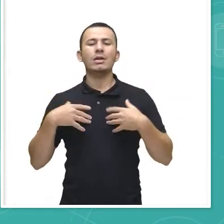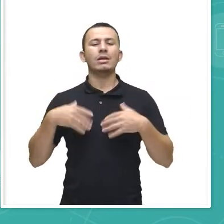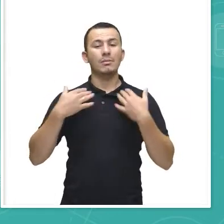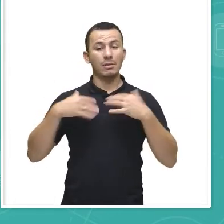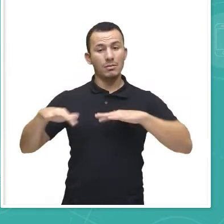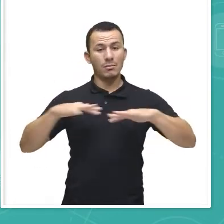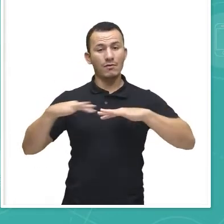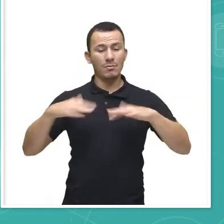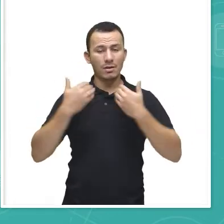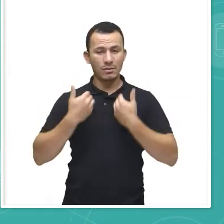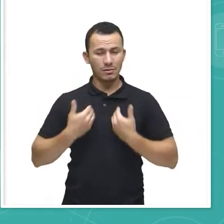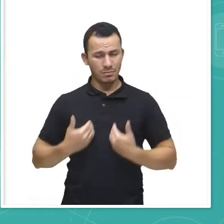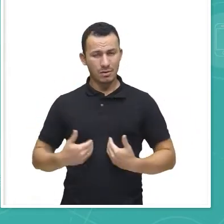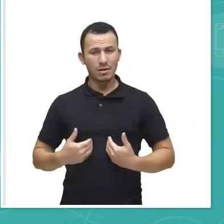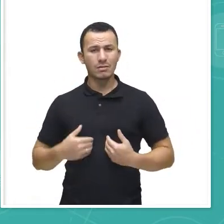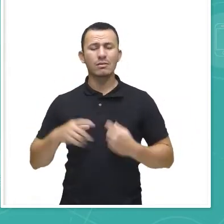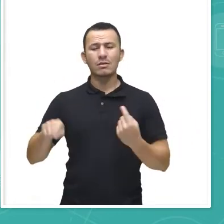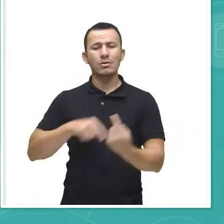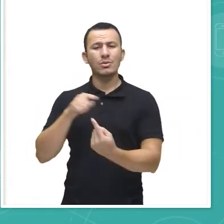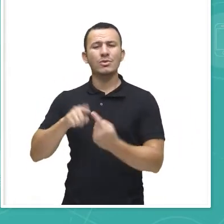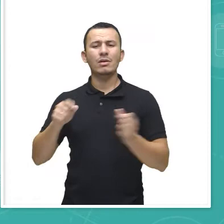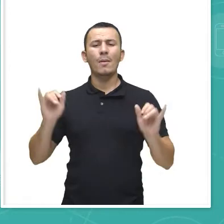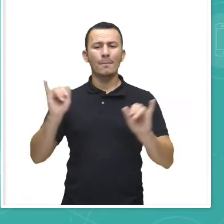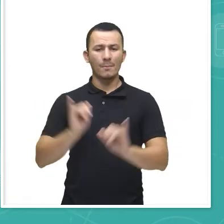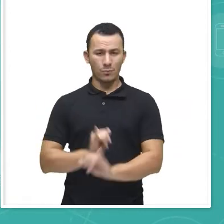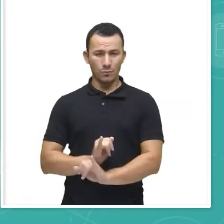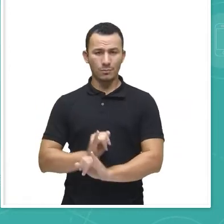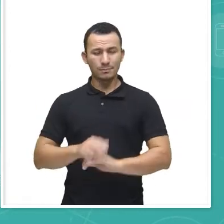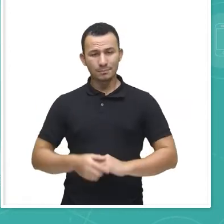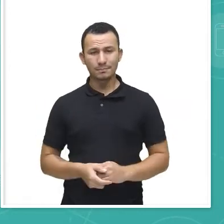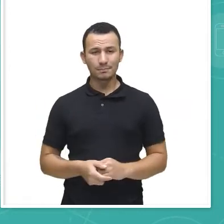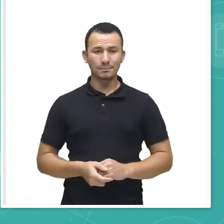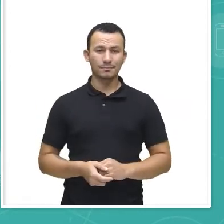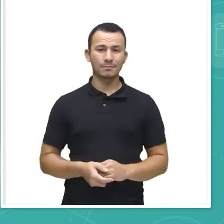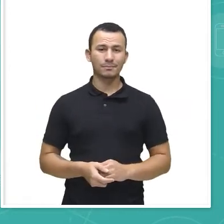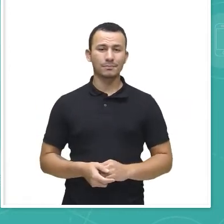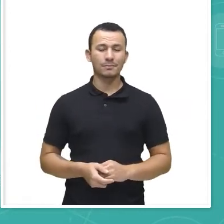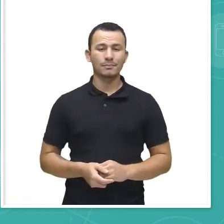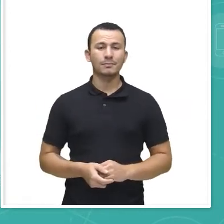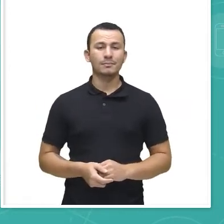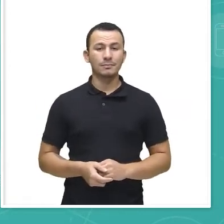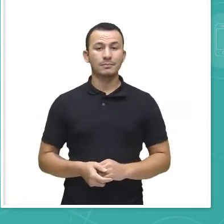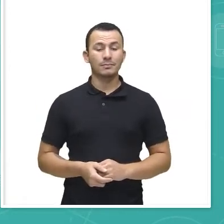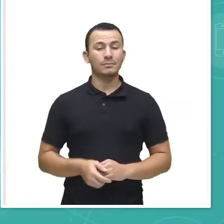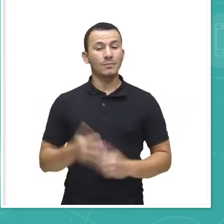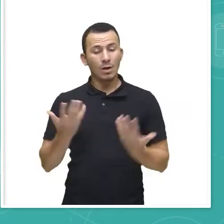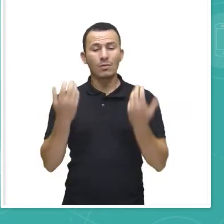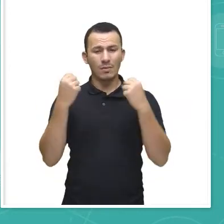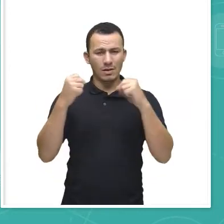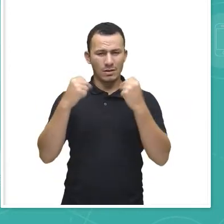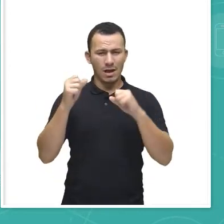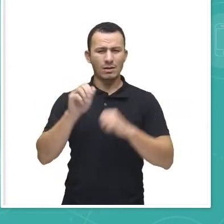marcados, e tem como objetivo o emagrecimento. Então, na ginástica aeróbica, não tem como você